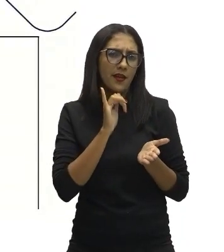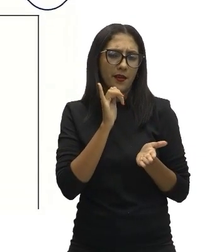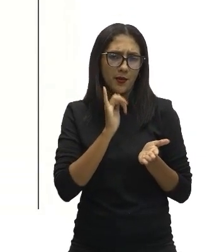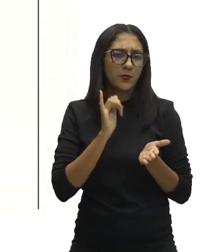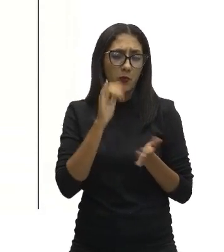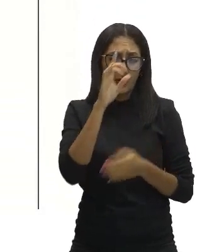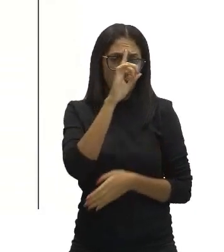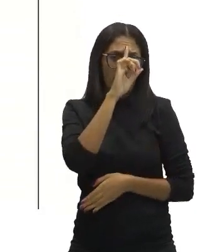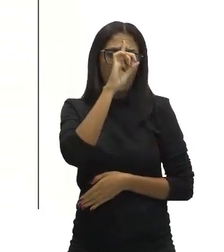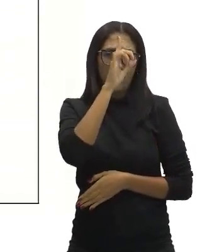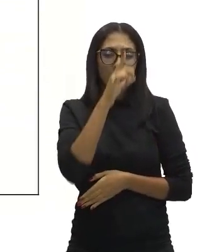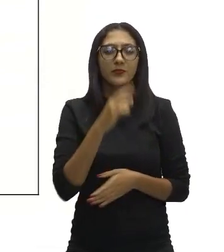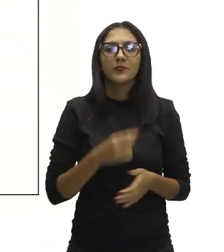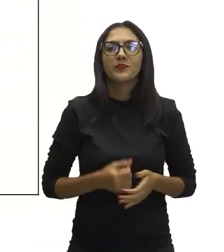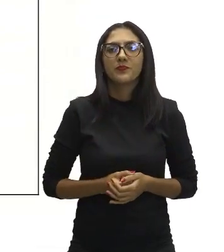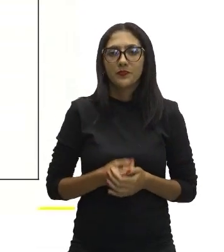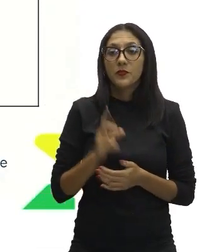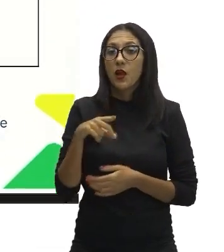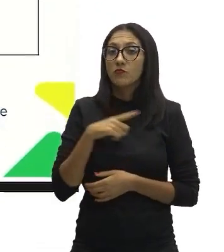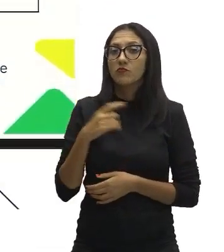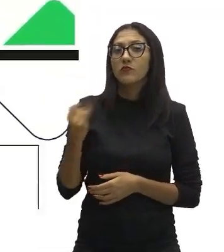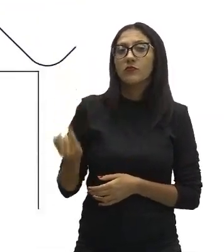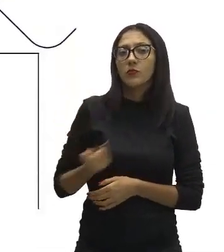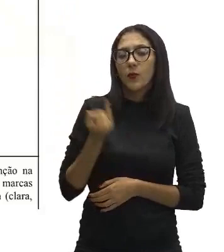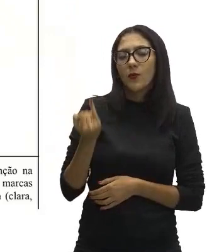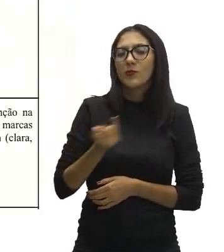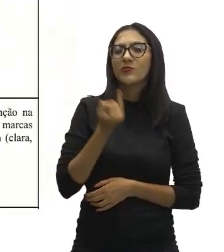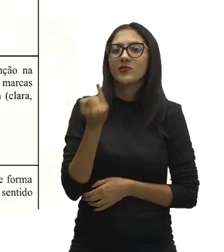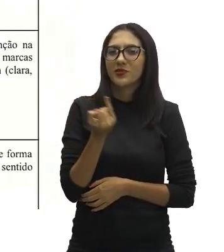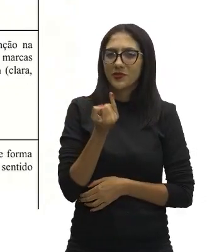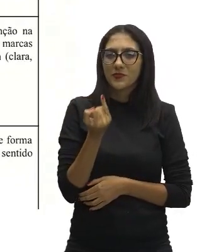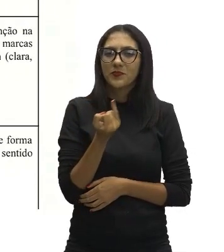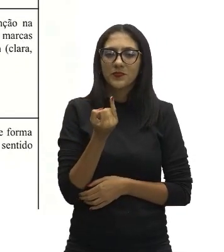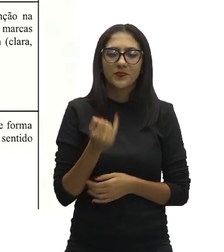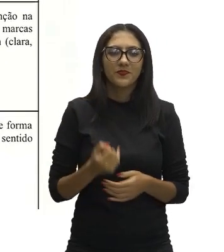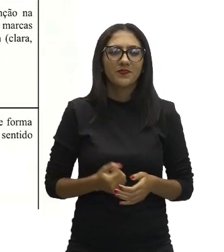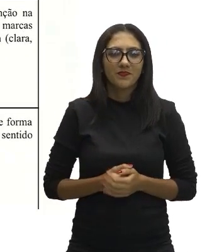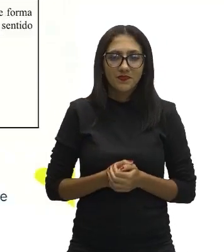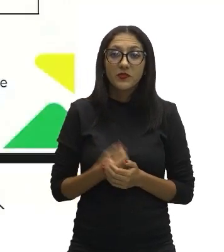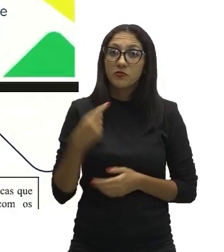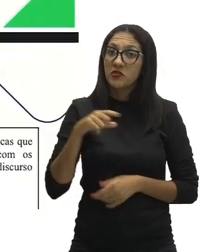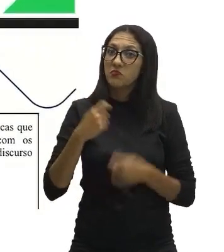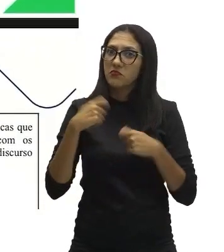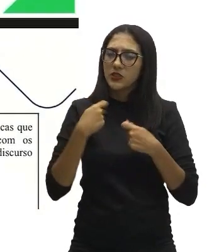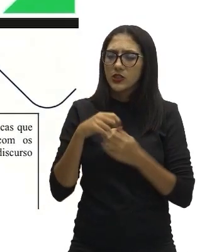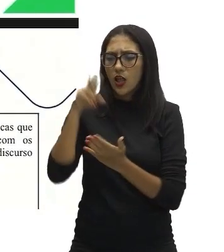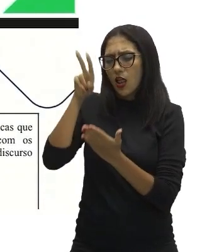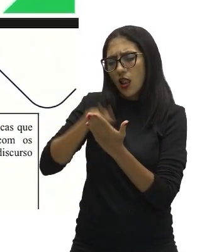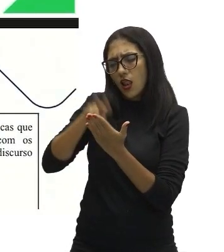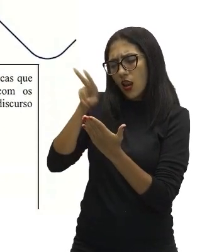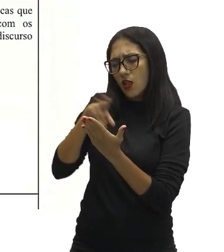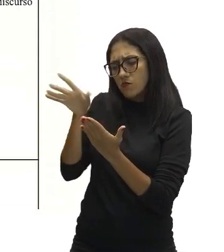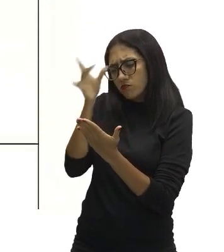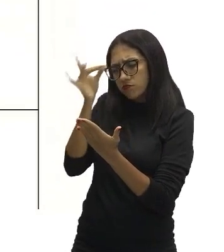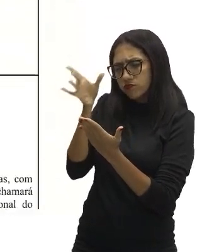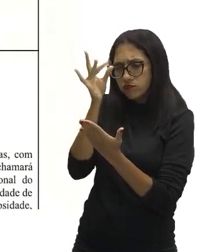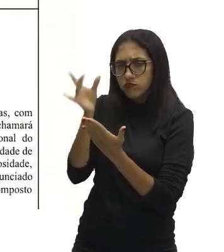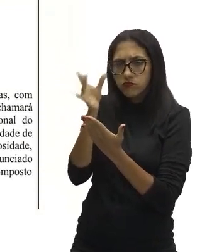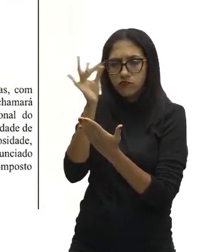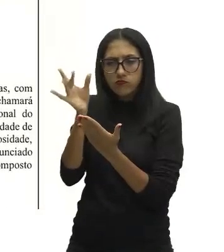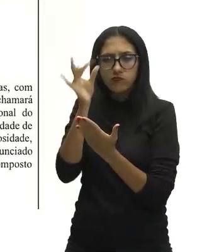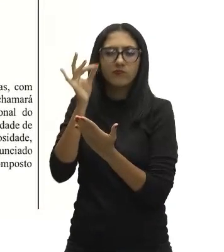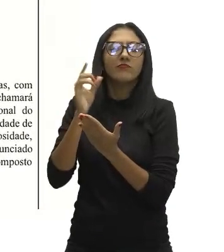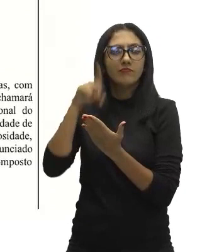Isso mesmo. Campo muito importante. Importantíssimo, professores. Se apropriem, leiam essas orientações. Isso vai ser